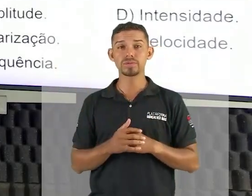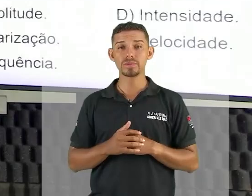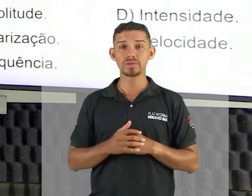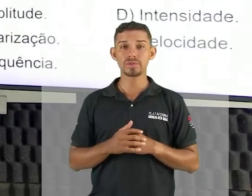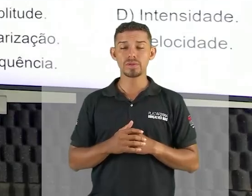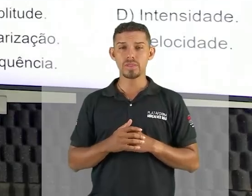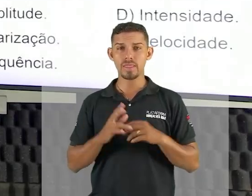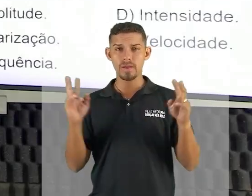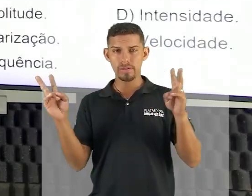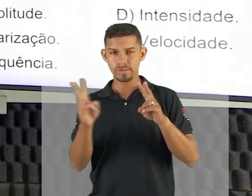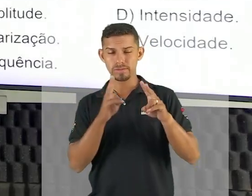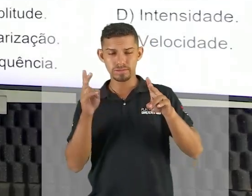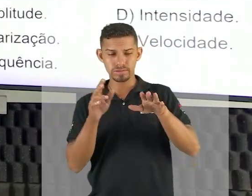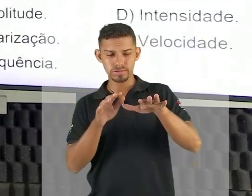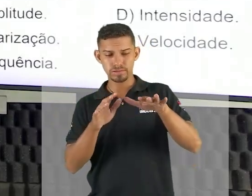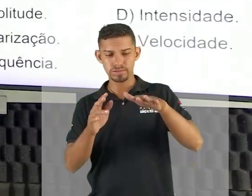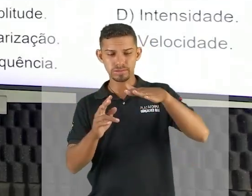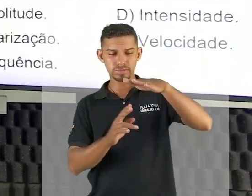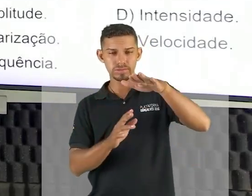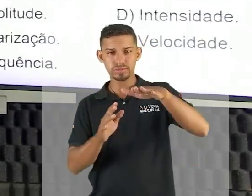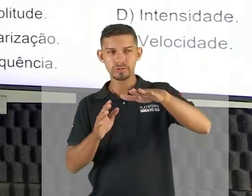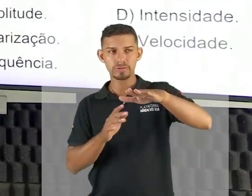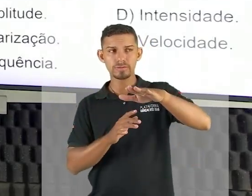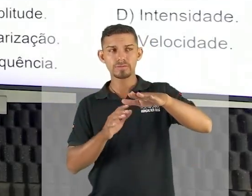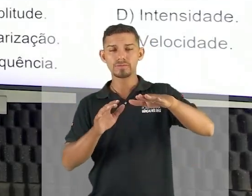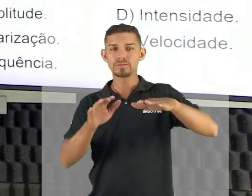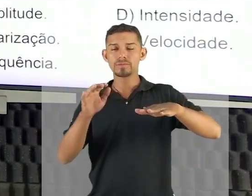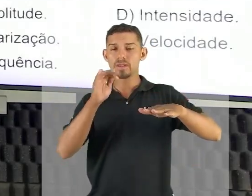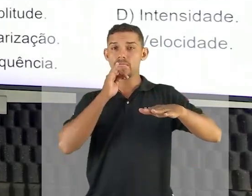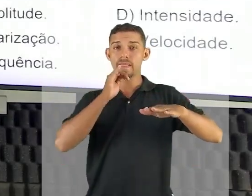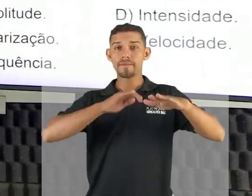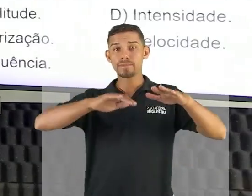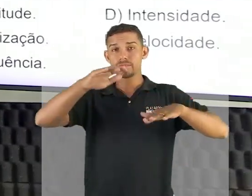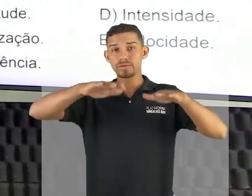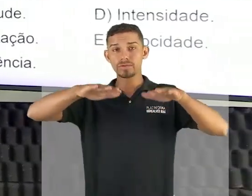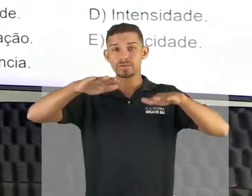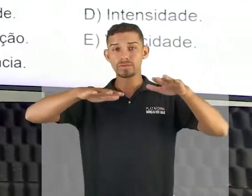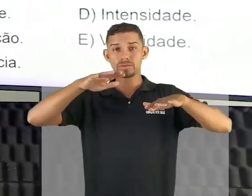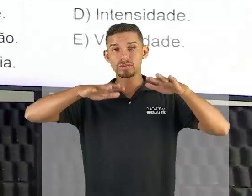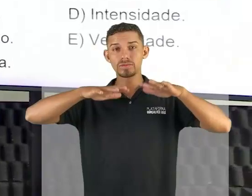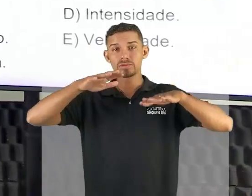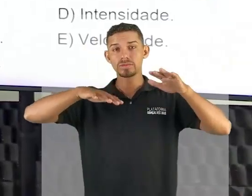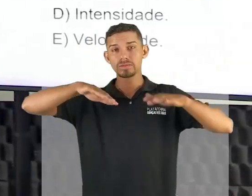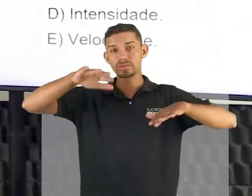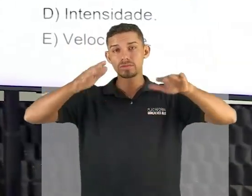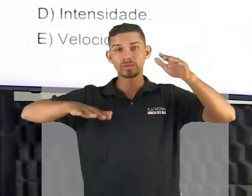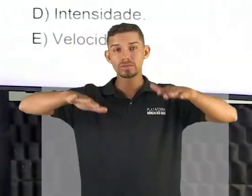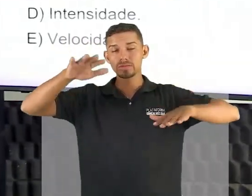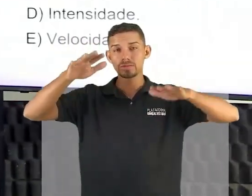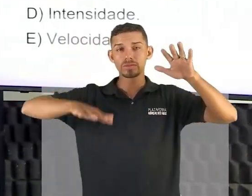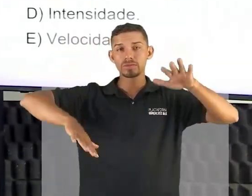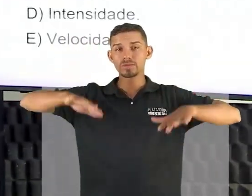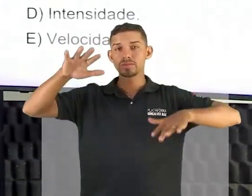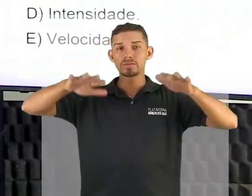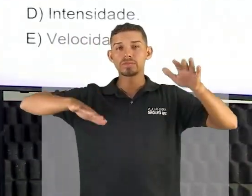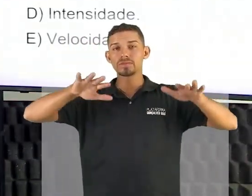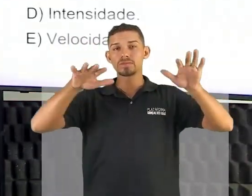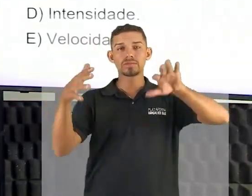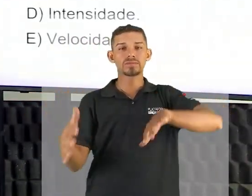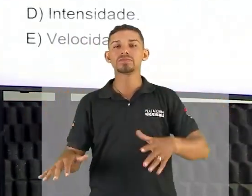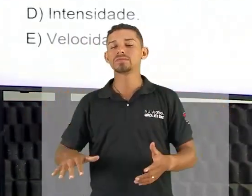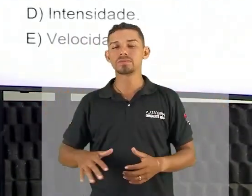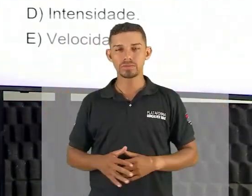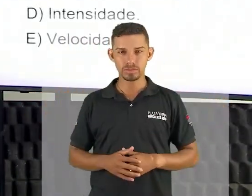frequência com que o vento batia nela coincidiu com a frequência da ponte ela vibrou cada vez com mais amplitude e ela